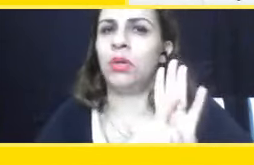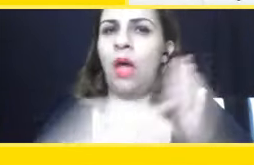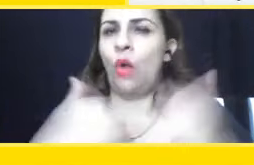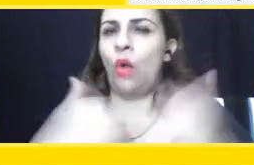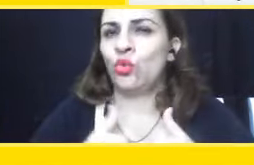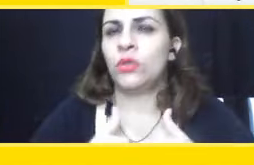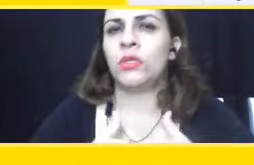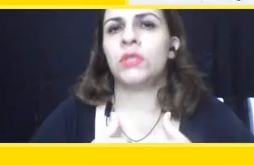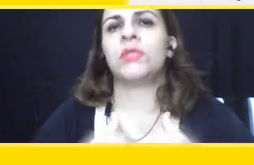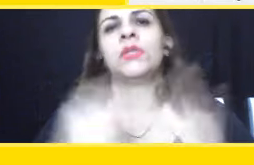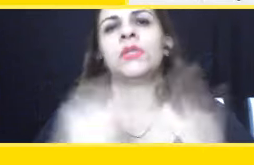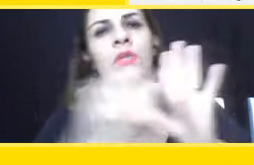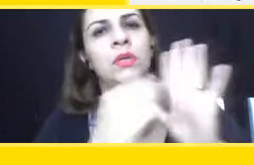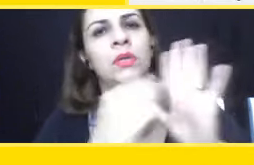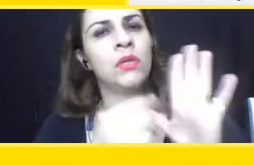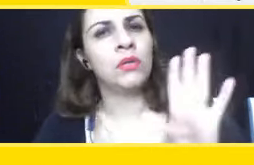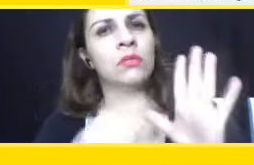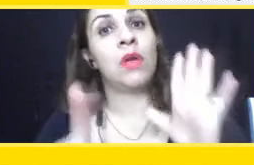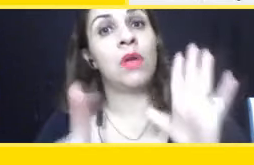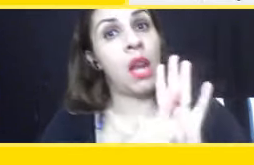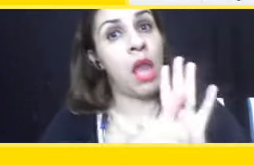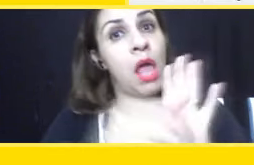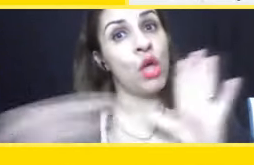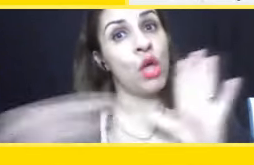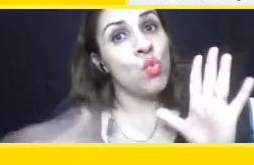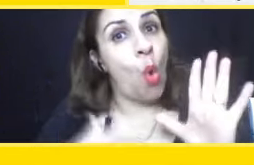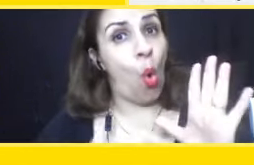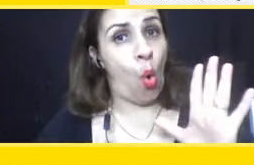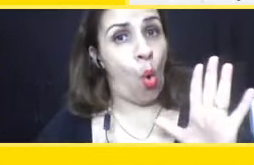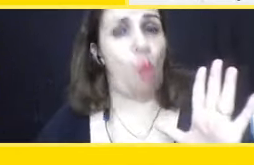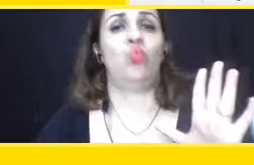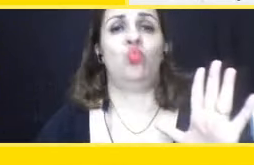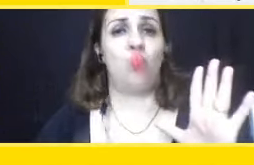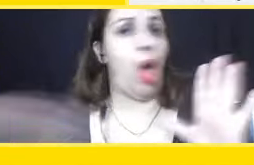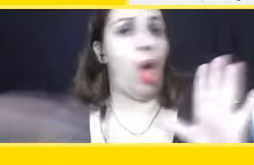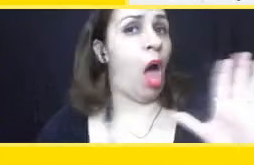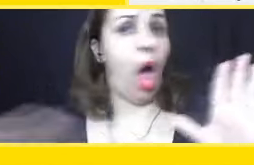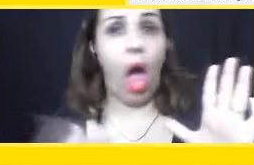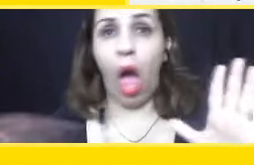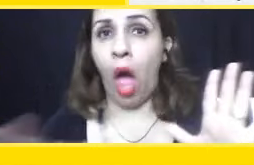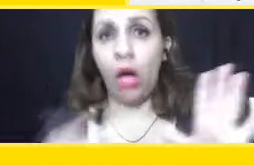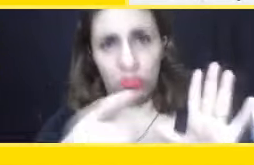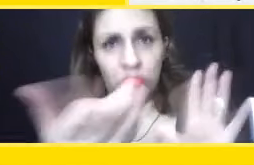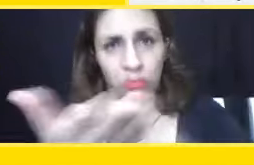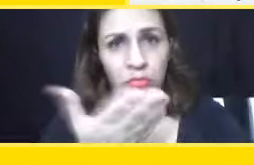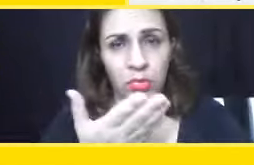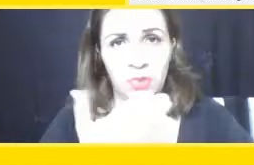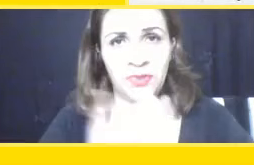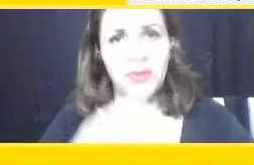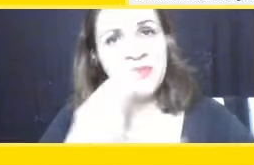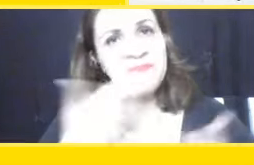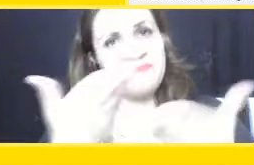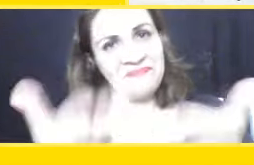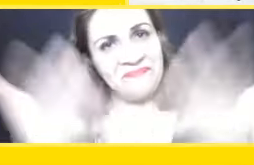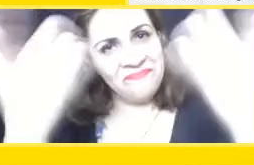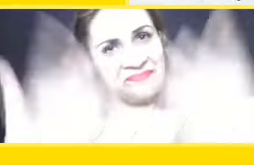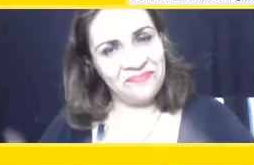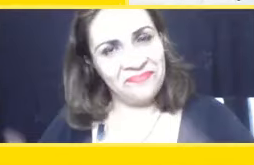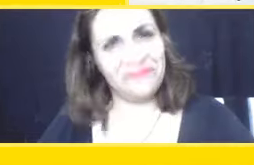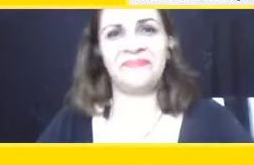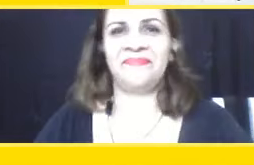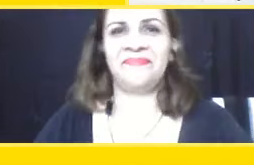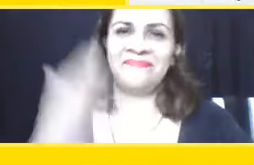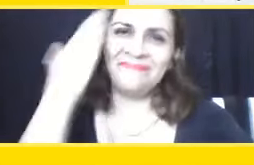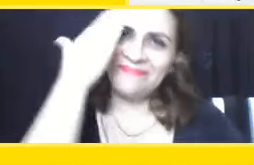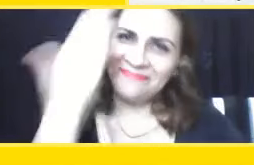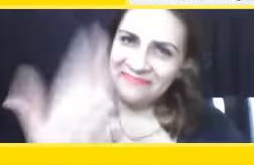e termos a lei com a atualidade. Nós precisamos disso e contamos com o senhor. Passo a palavra às suas considerações finais. Eu